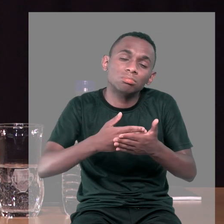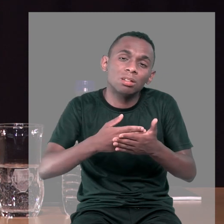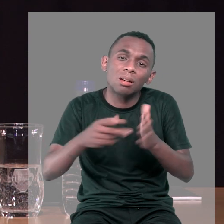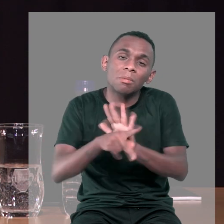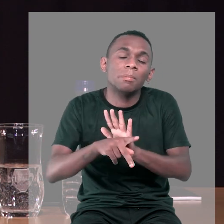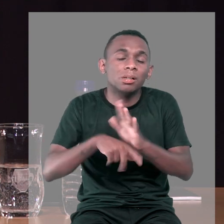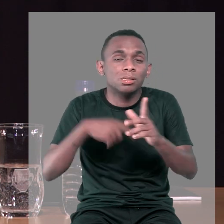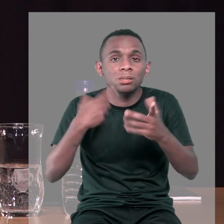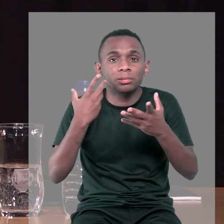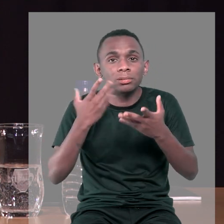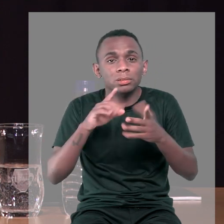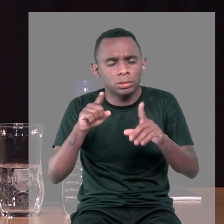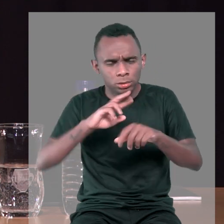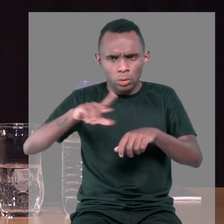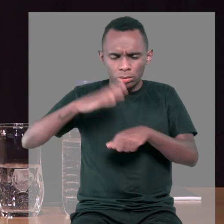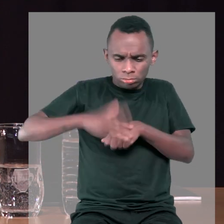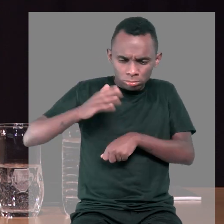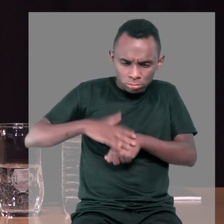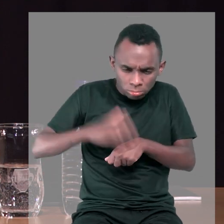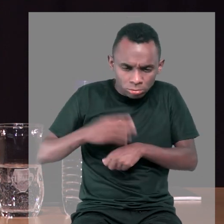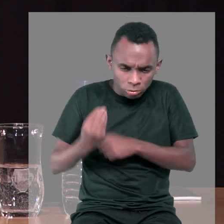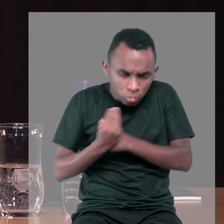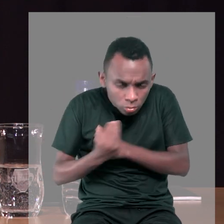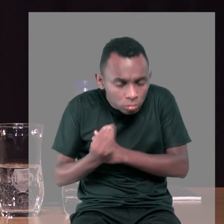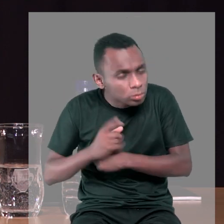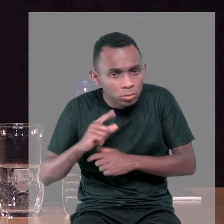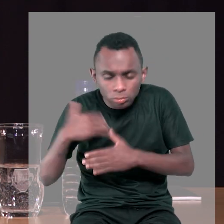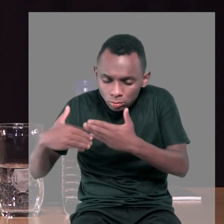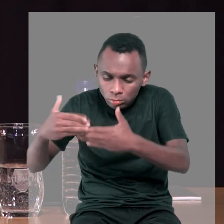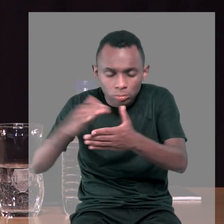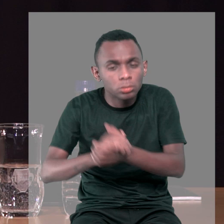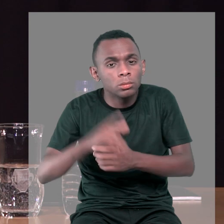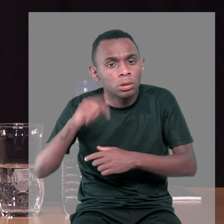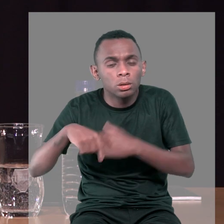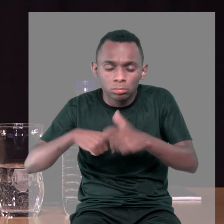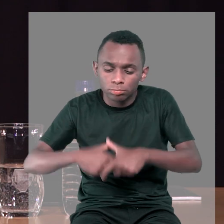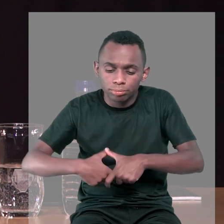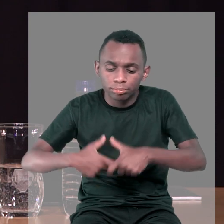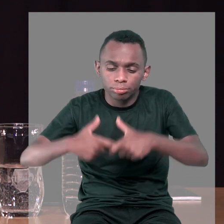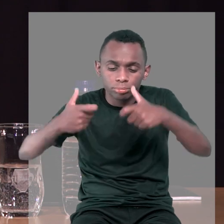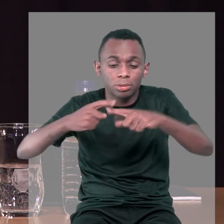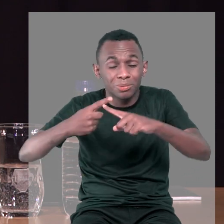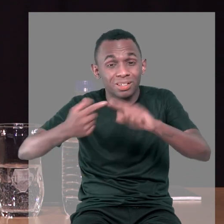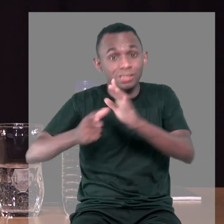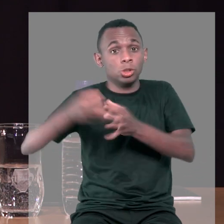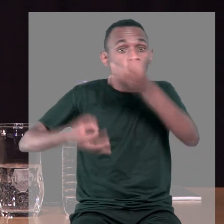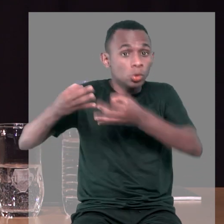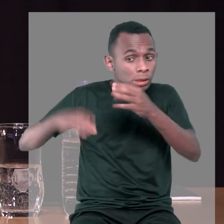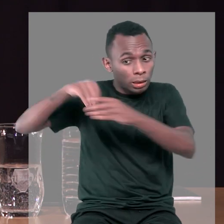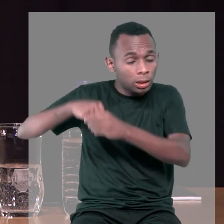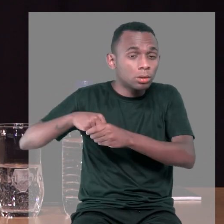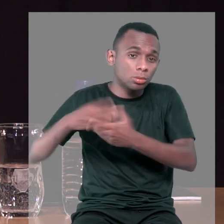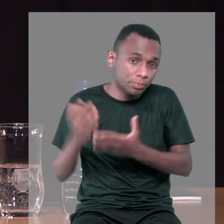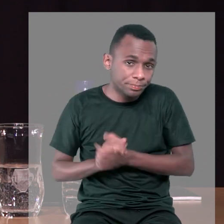pelo menos, como expressão da sua natureza. Ele tinha uma memória ruim, ele se esquecia.